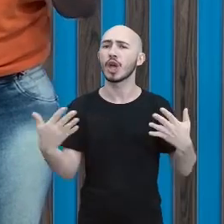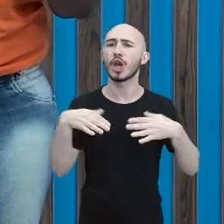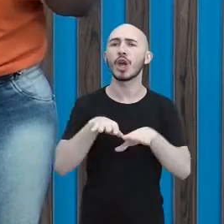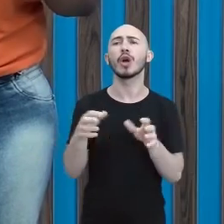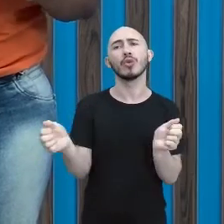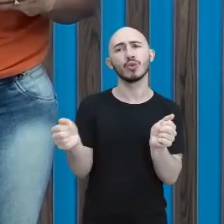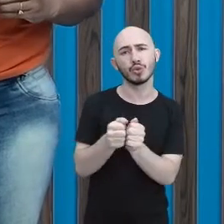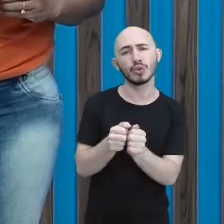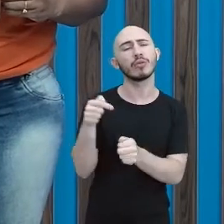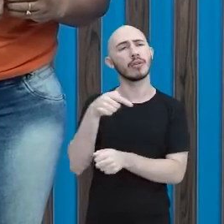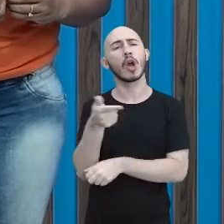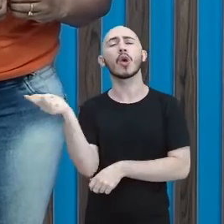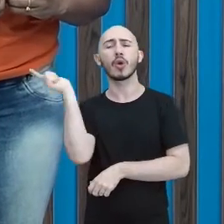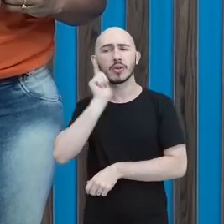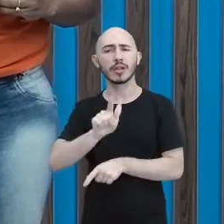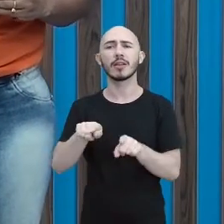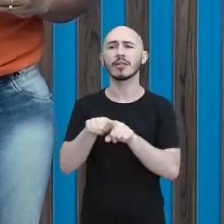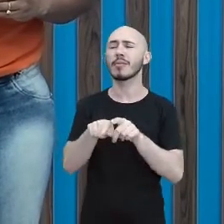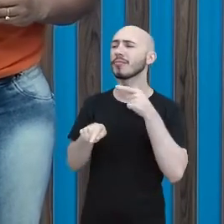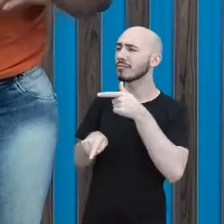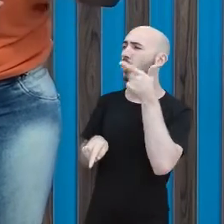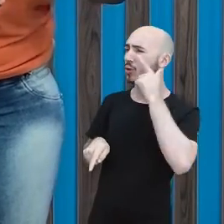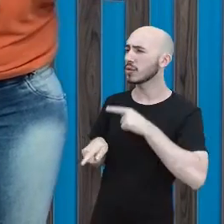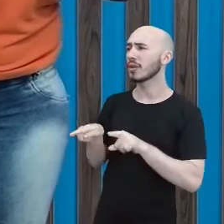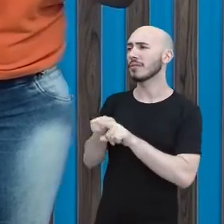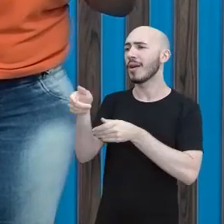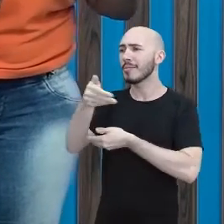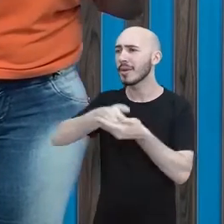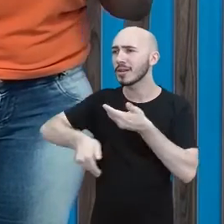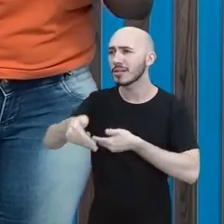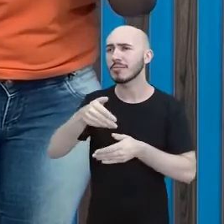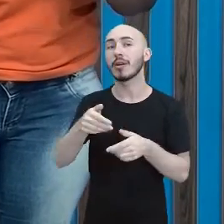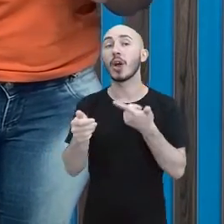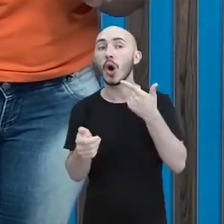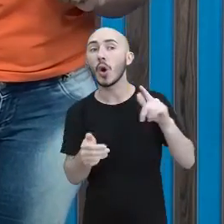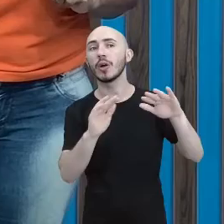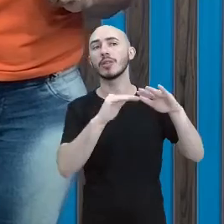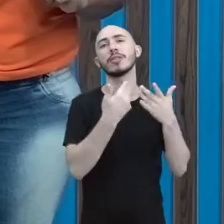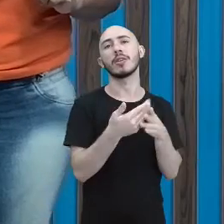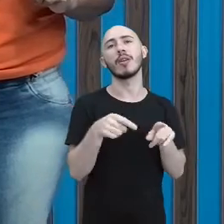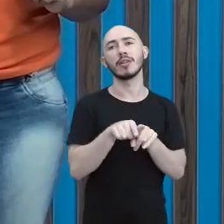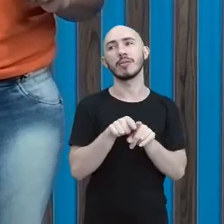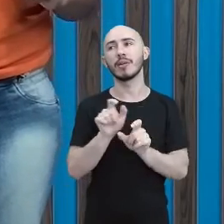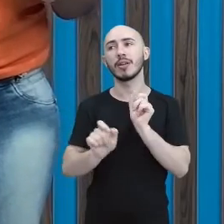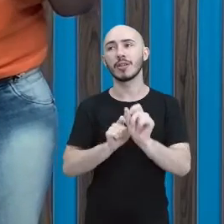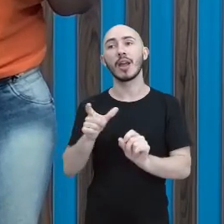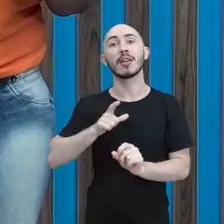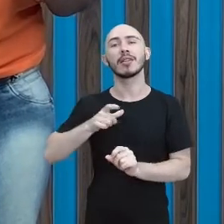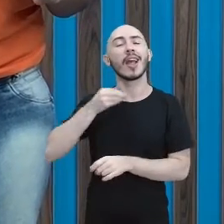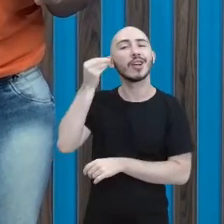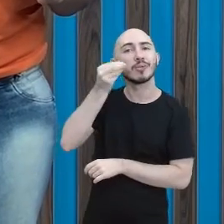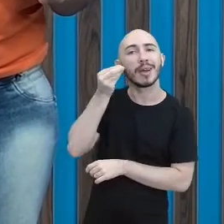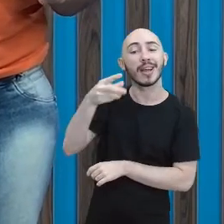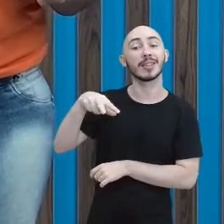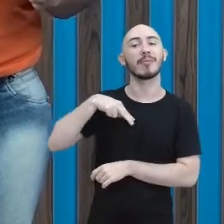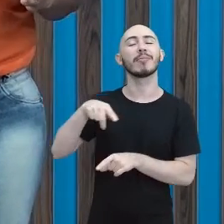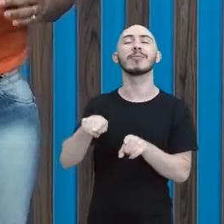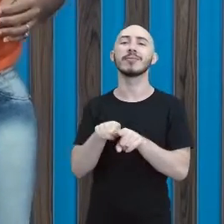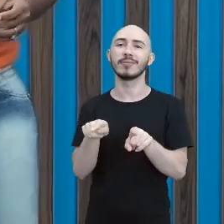falar, não, mas ele consegue participar, porque na outra escola, na creche, então ele vai ter o depoimento dele